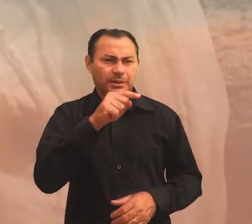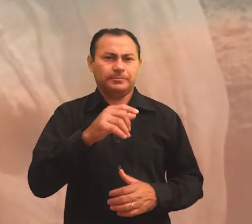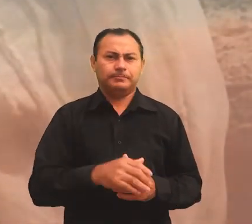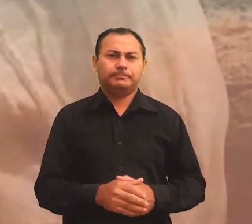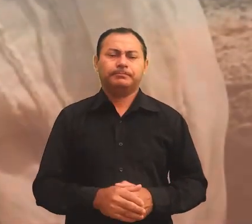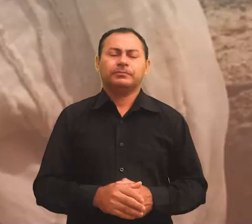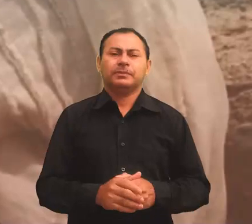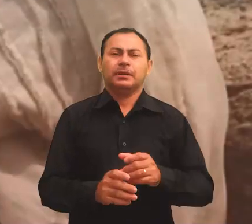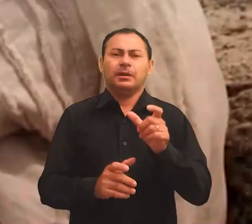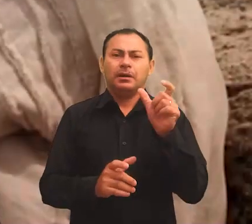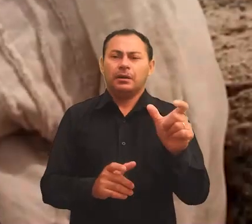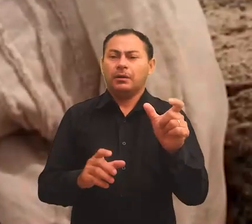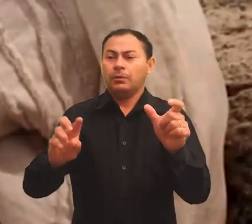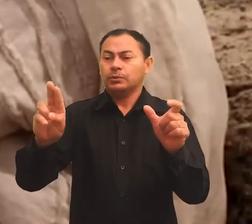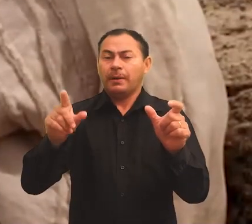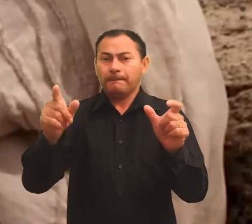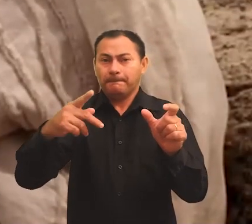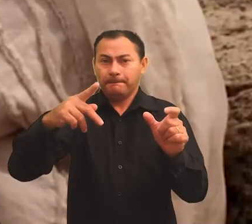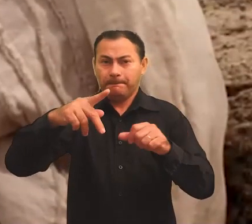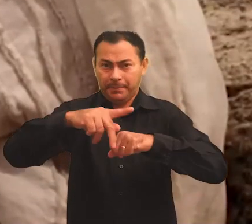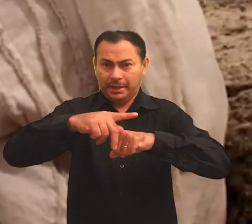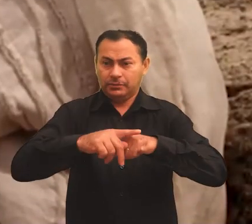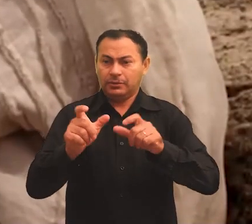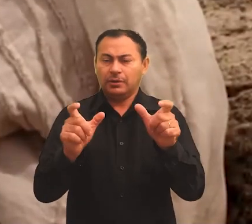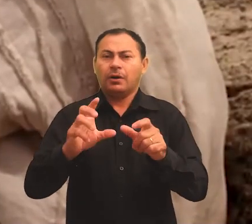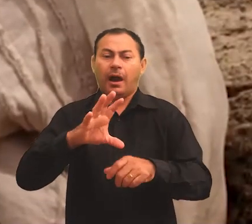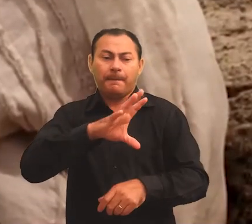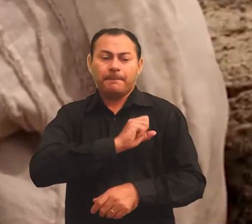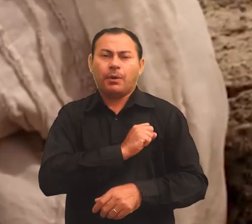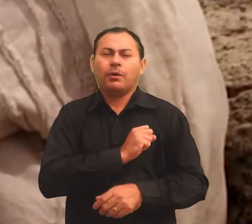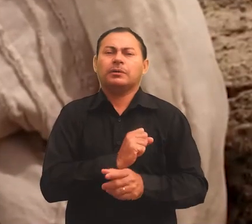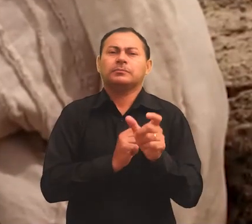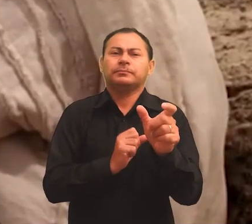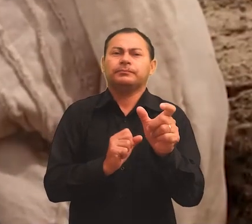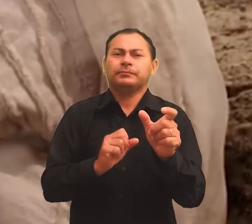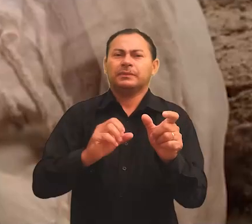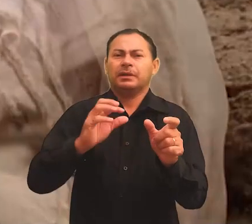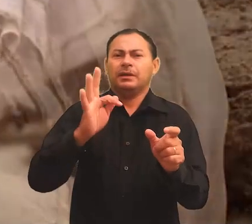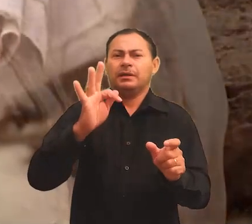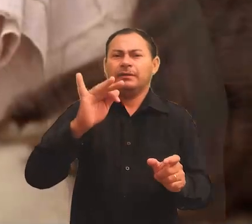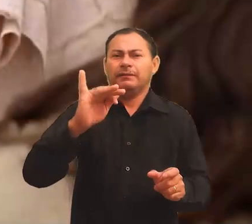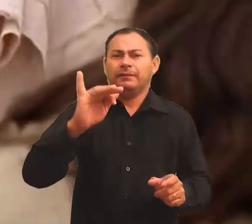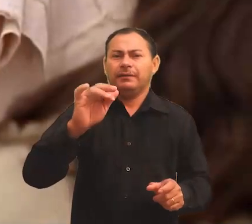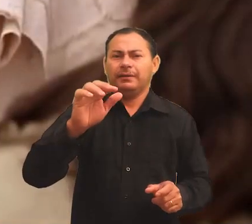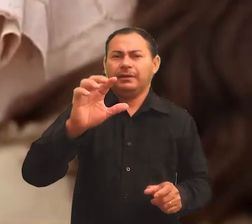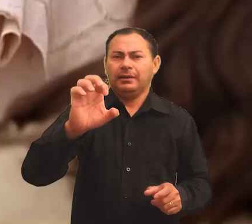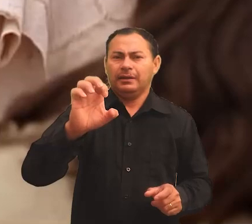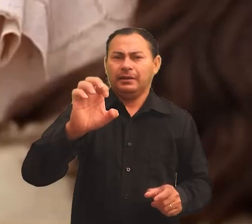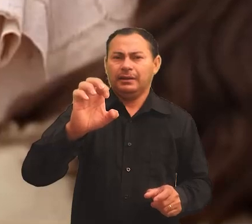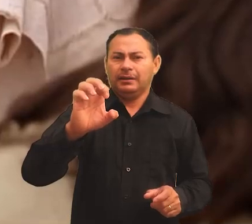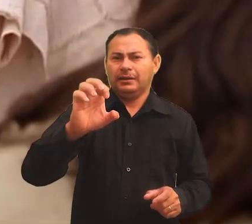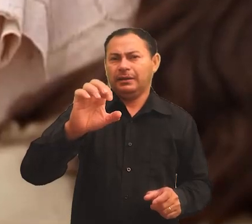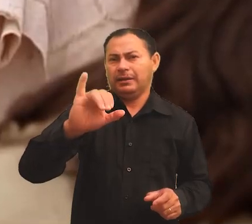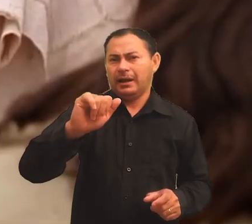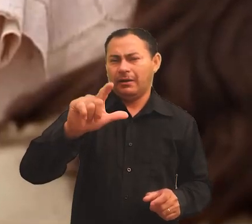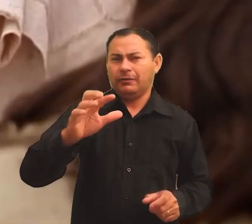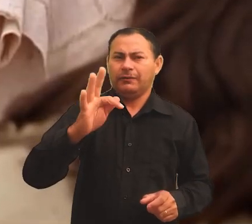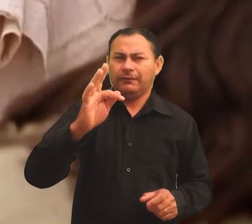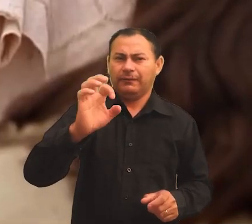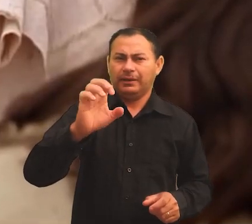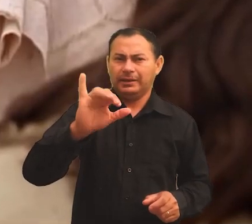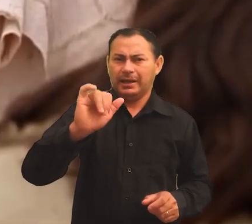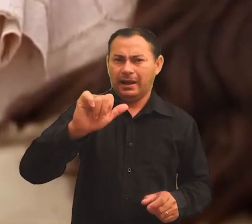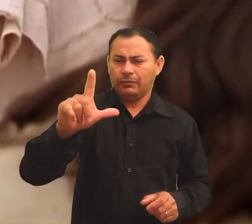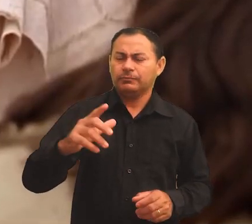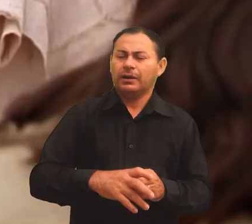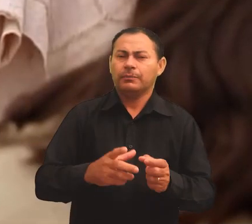amo. A palavra usada por Pedro para amor foi a palavra filéu. Podemos